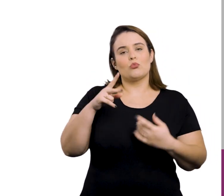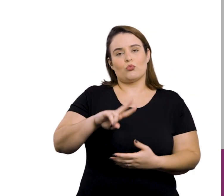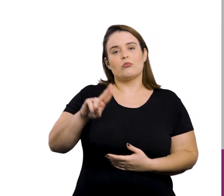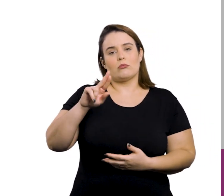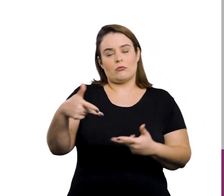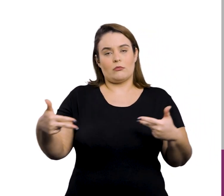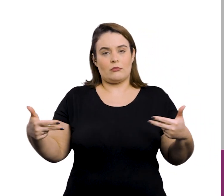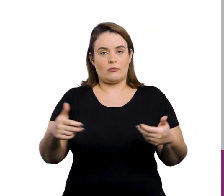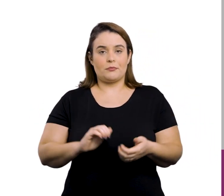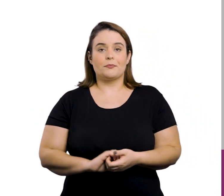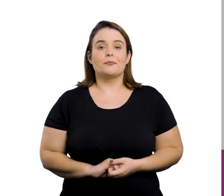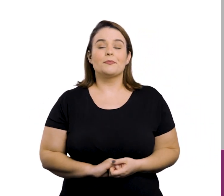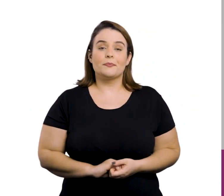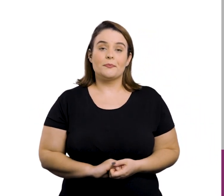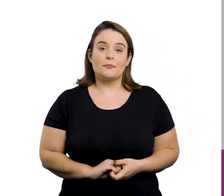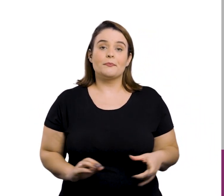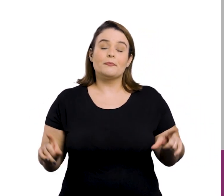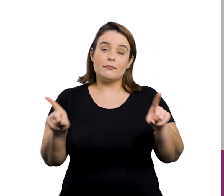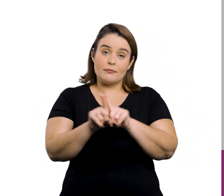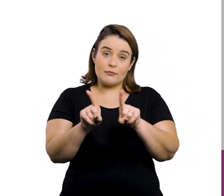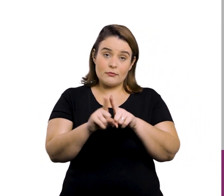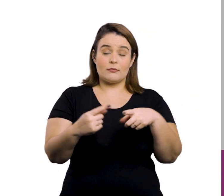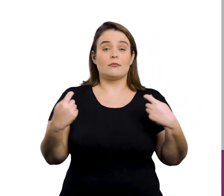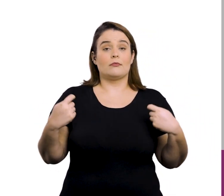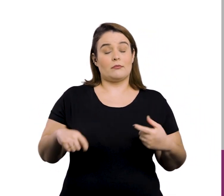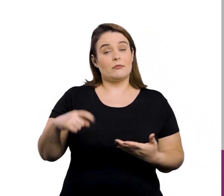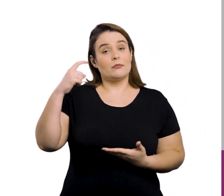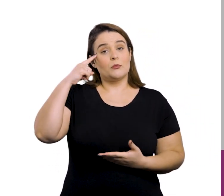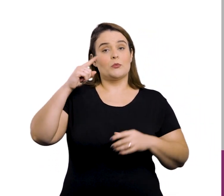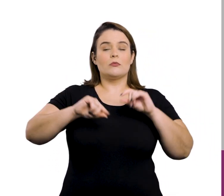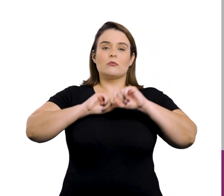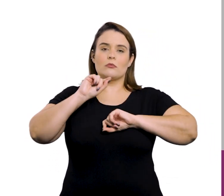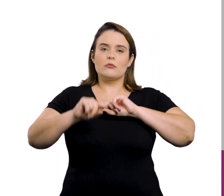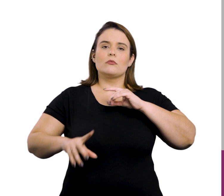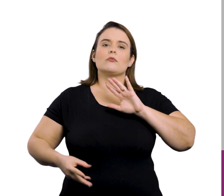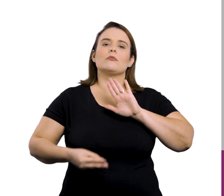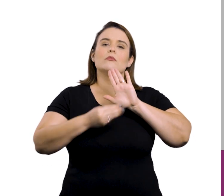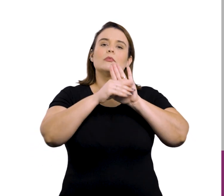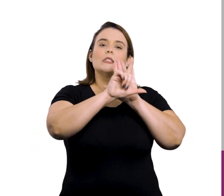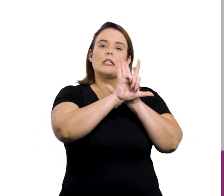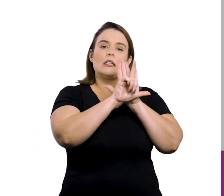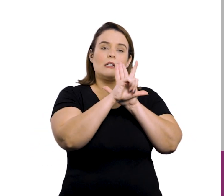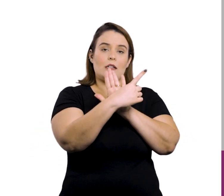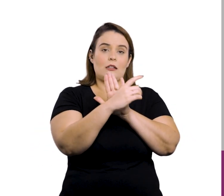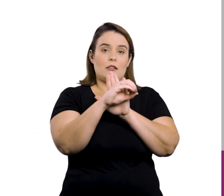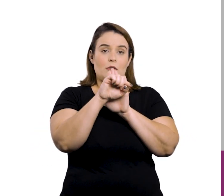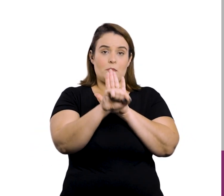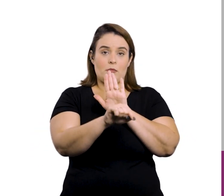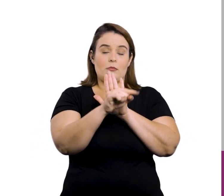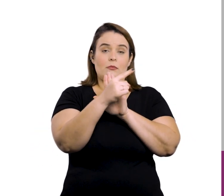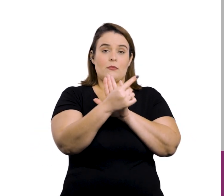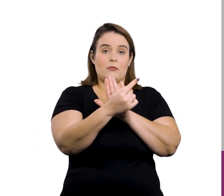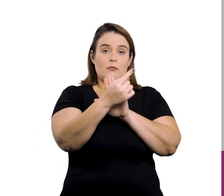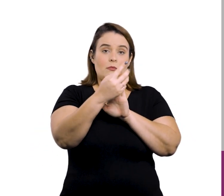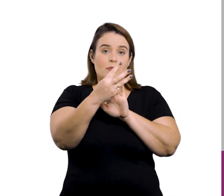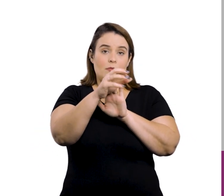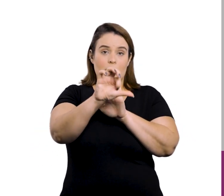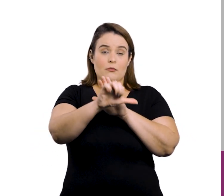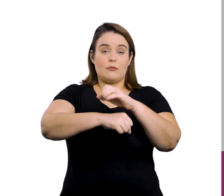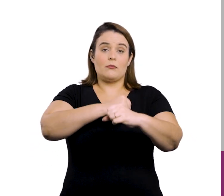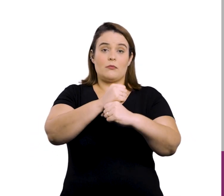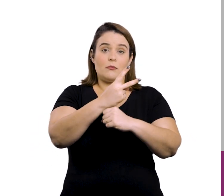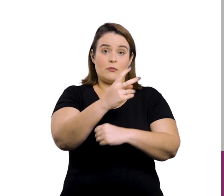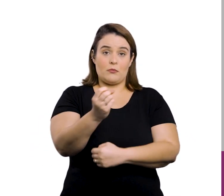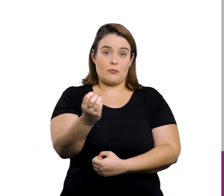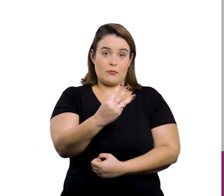da aplicação dos recursos. Além disso, é preciso considerar a implementação das leis 10.639